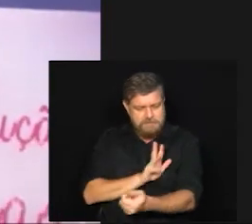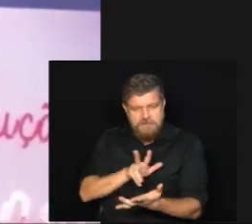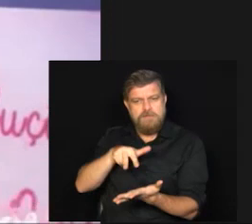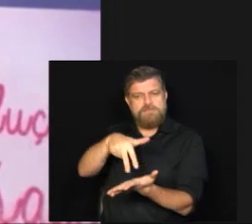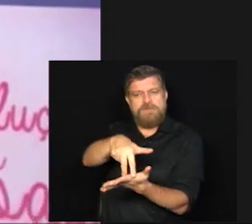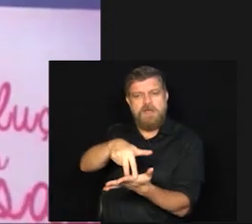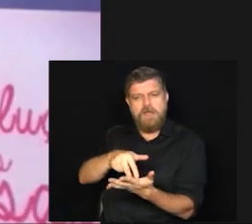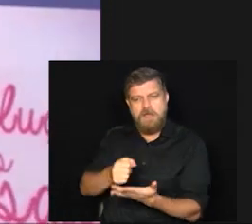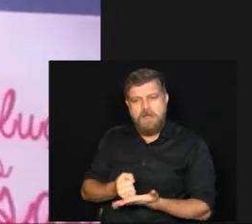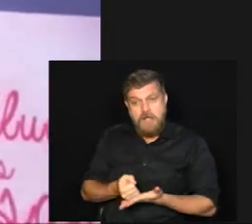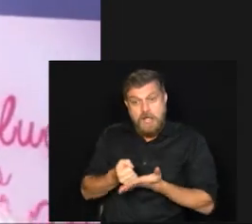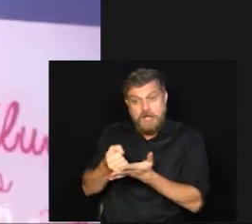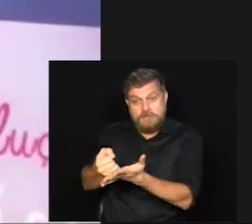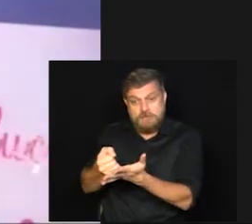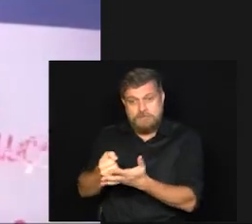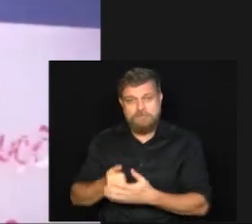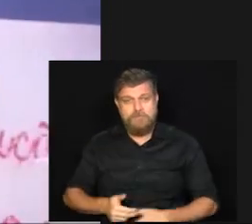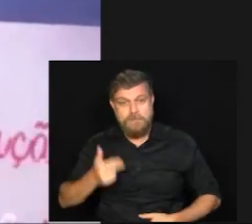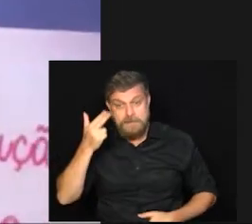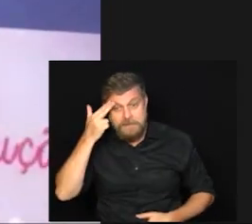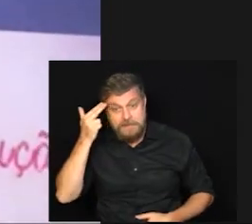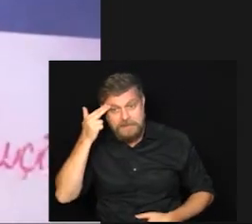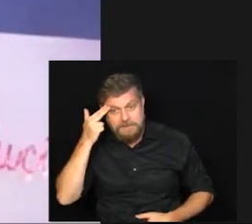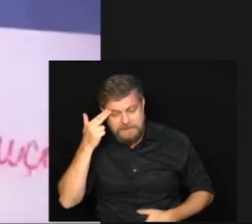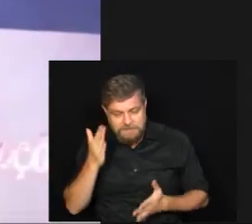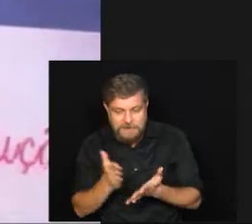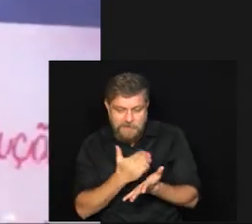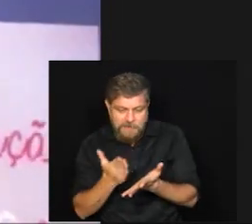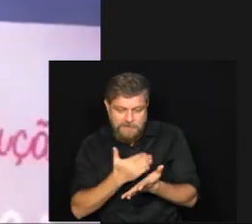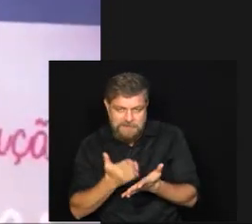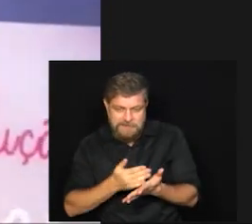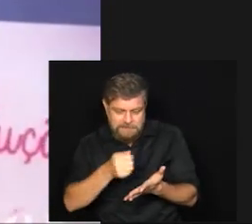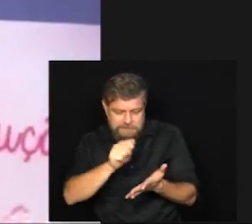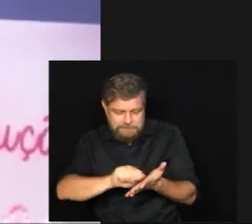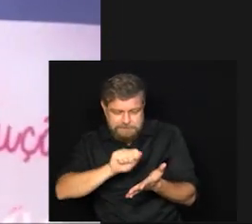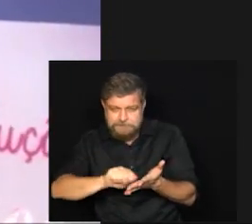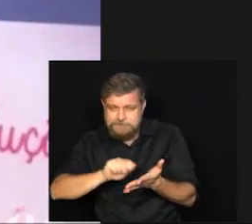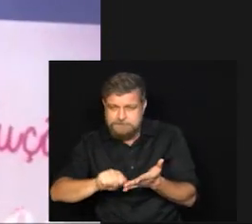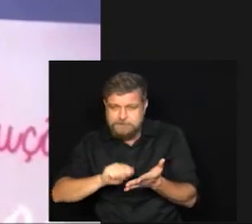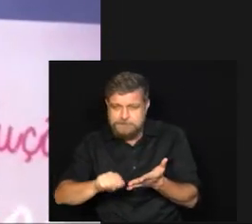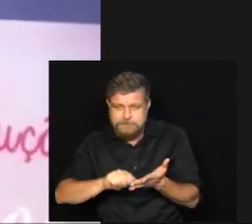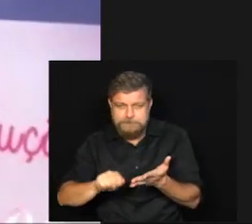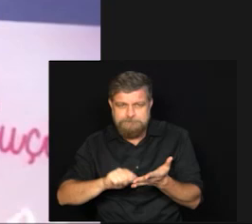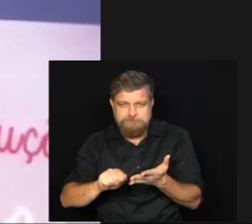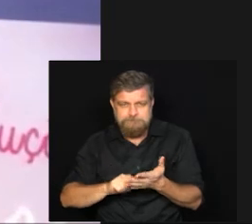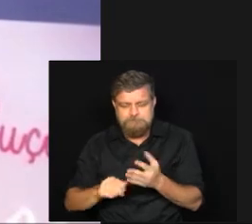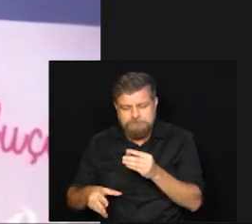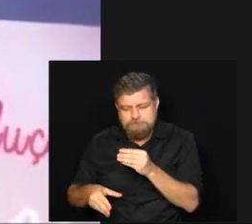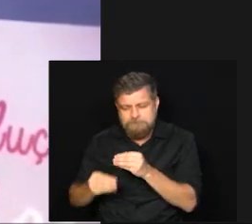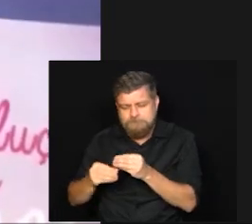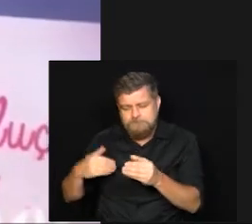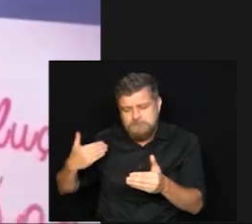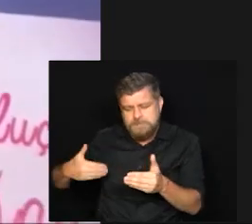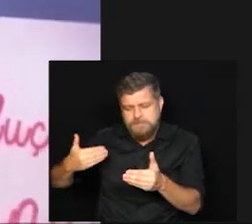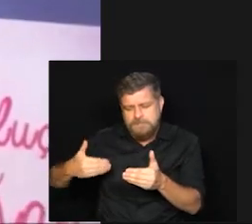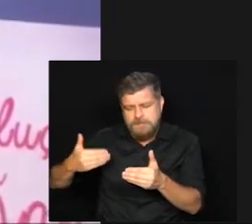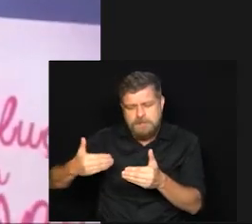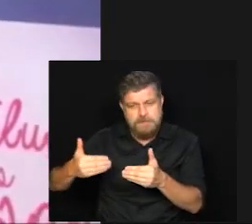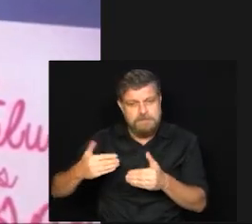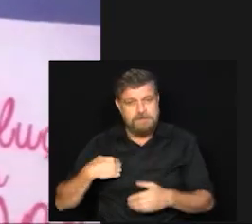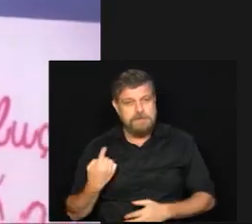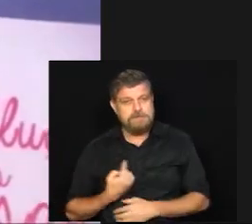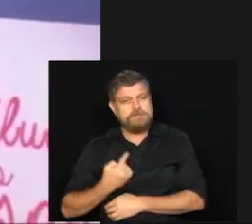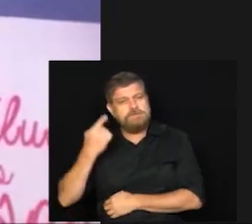E a construção, Gabriel, do livro, ele veio sendo muito bem feita, assim. A